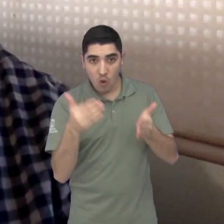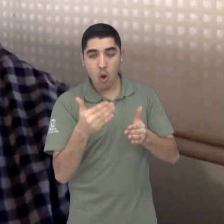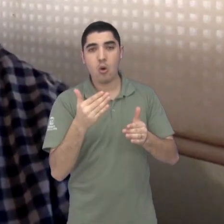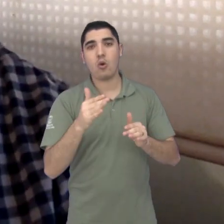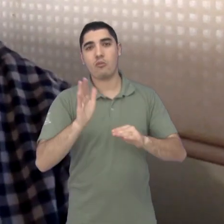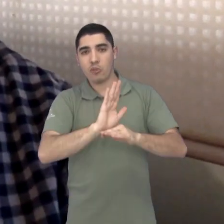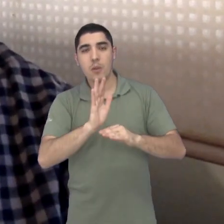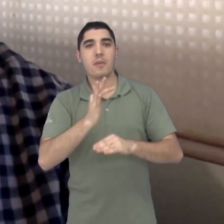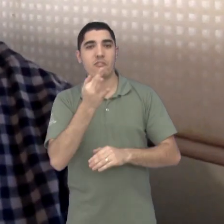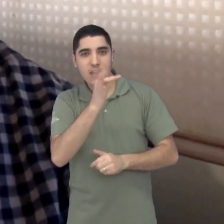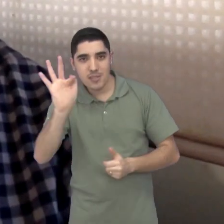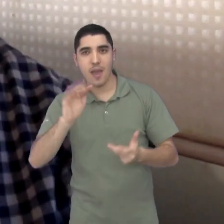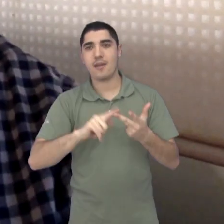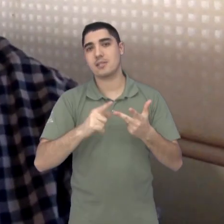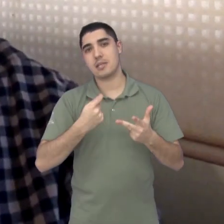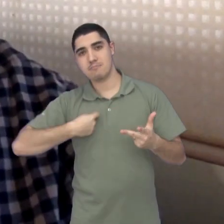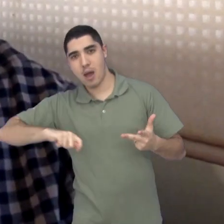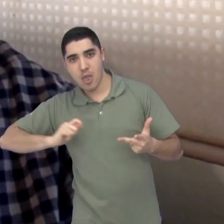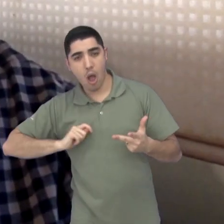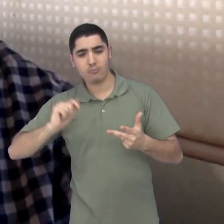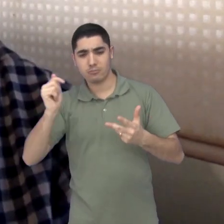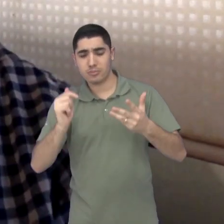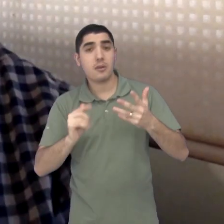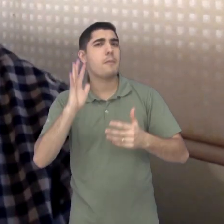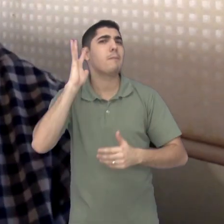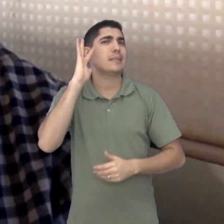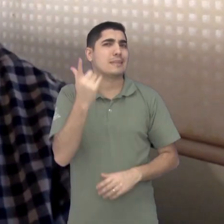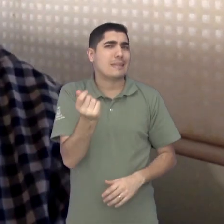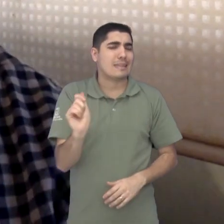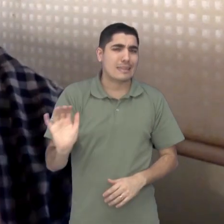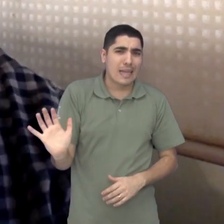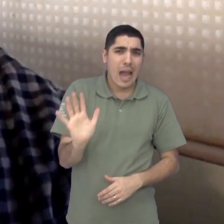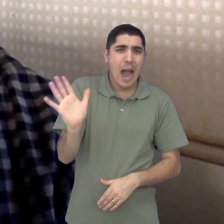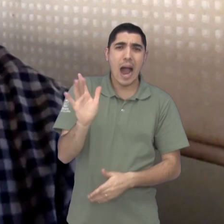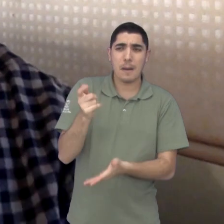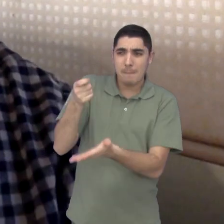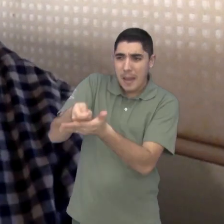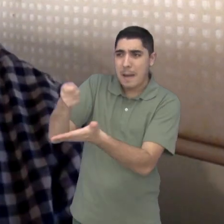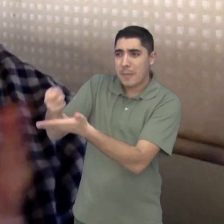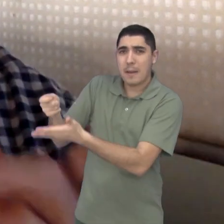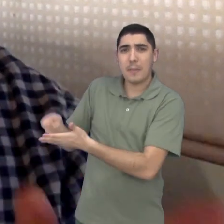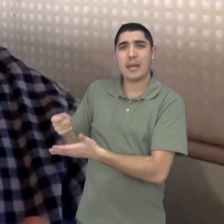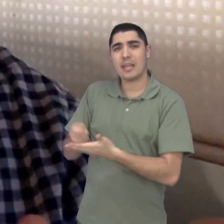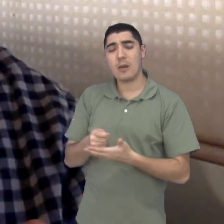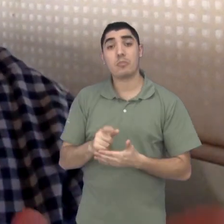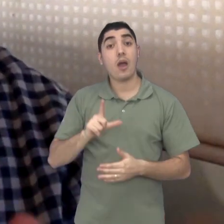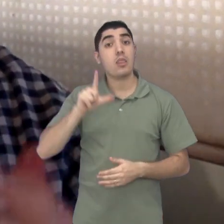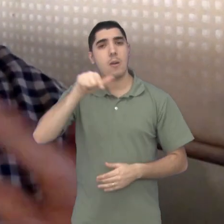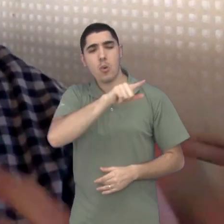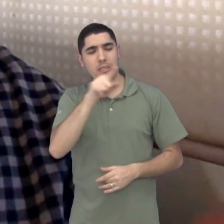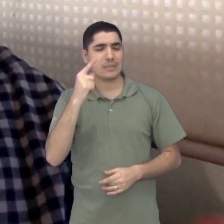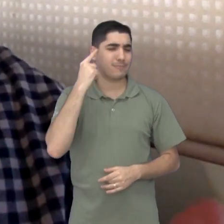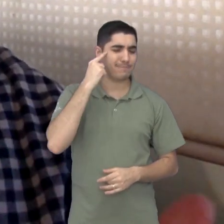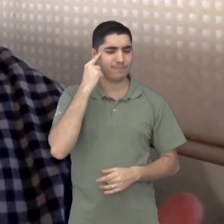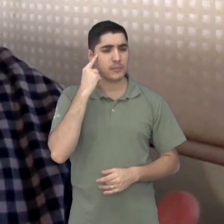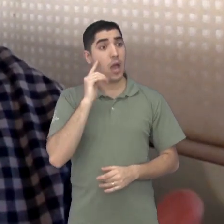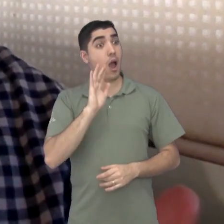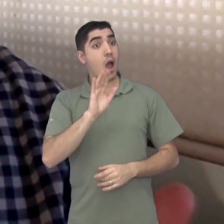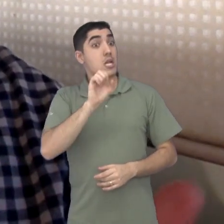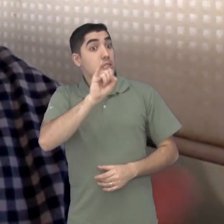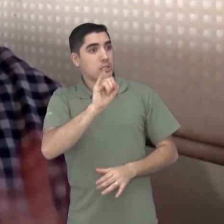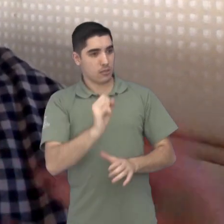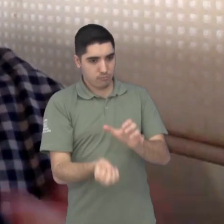espanhol. Imagina o custo que isso tinha. Então eles acharam, se a gente dubla o